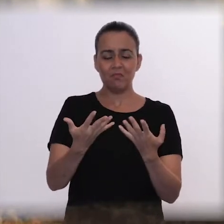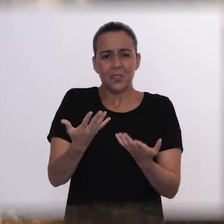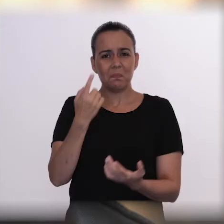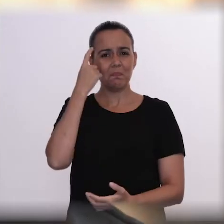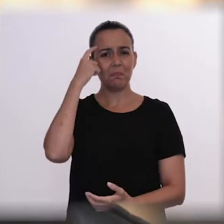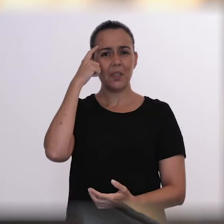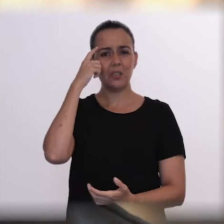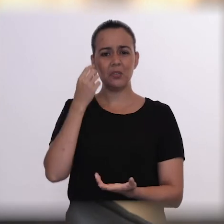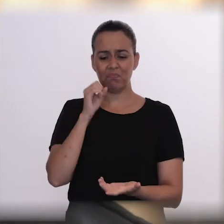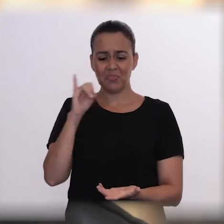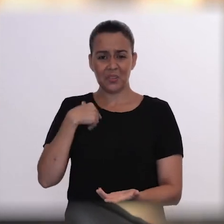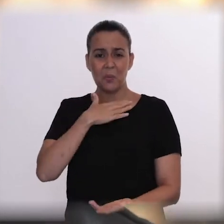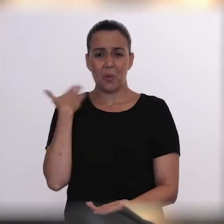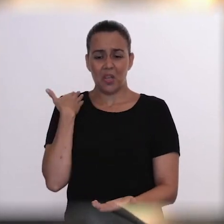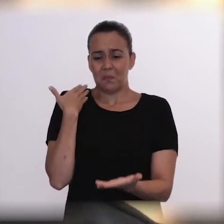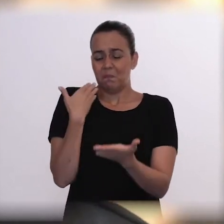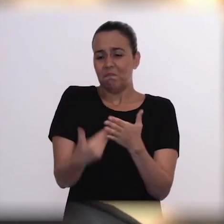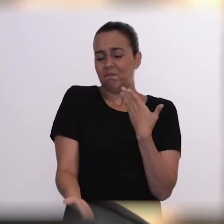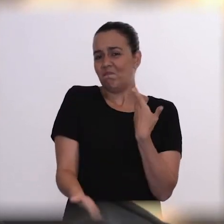bem, né?